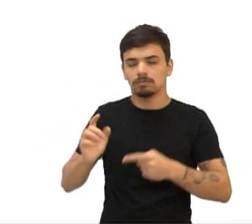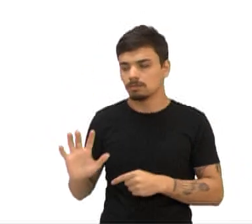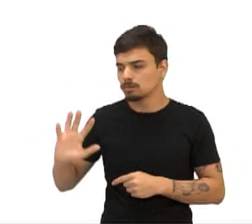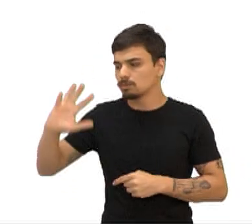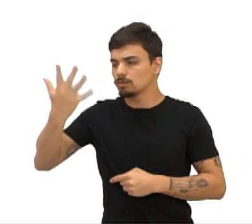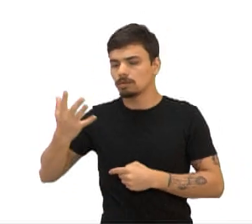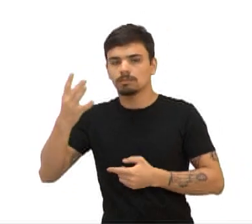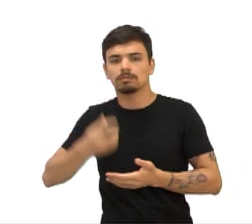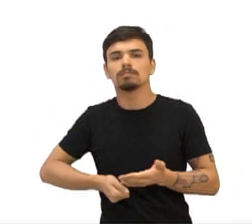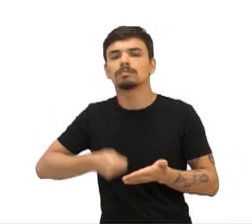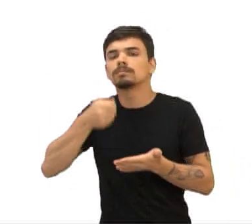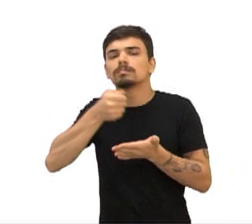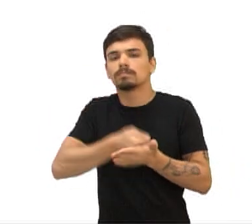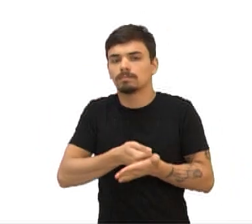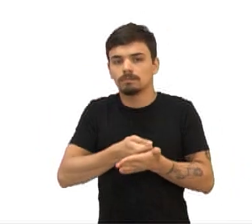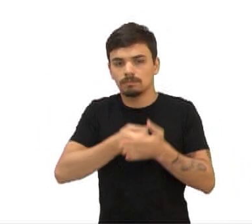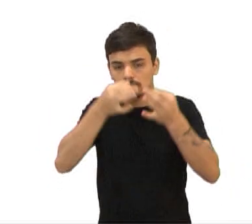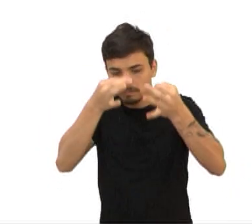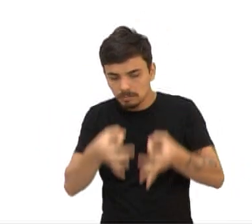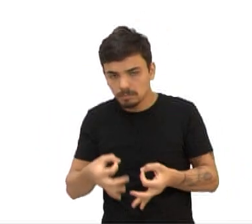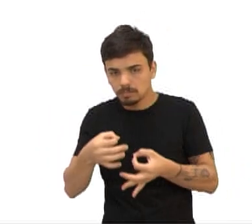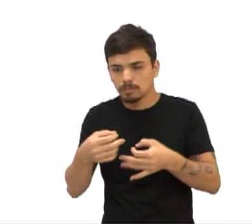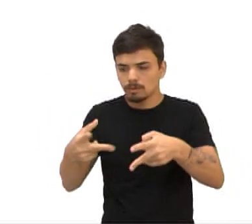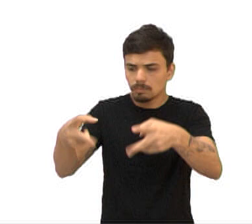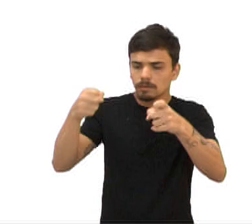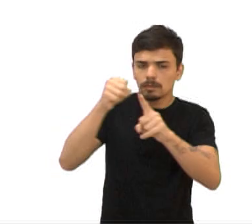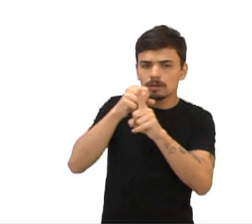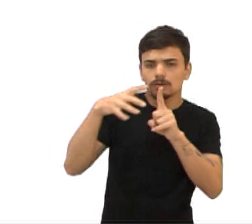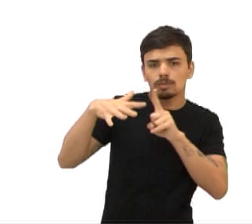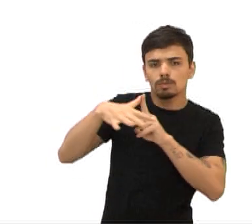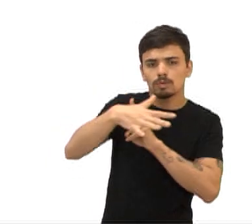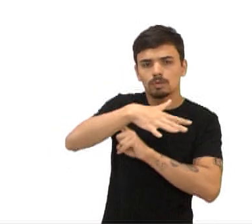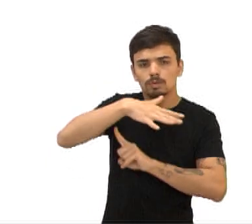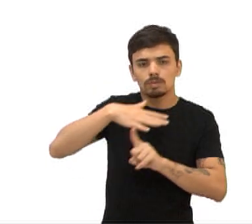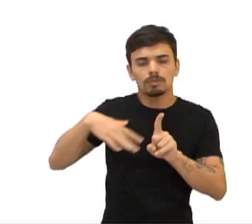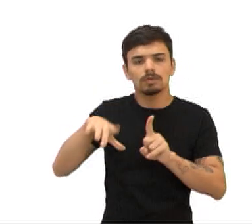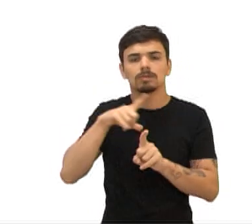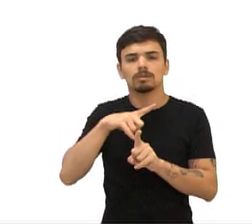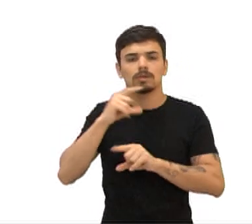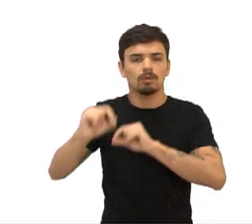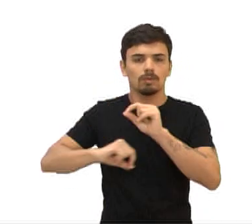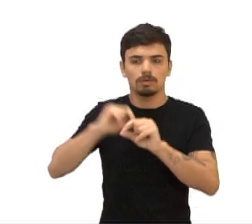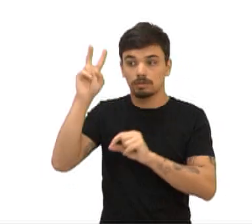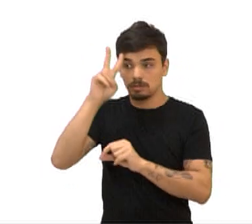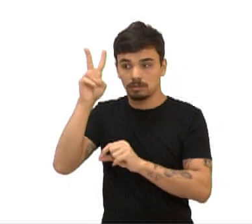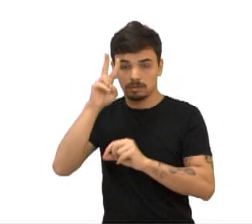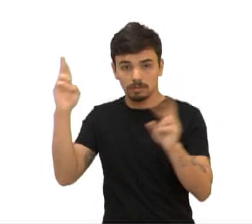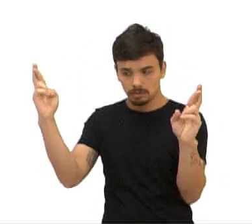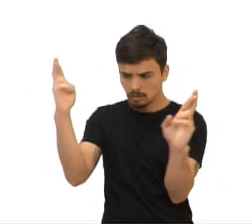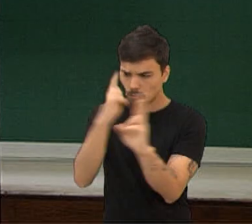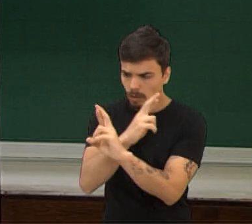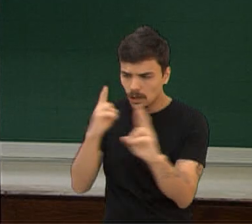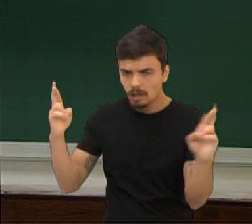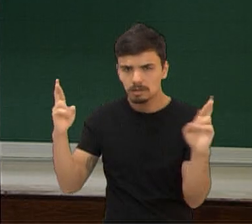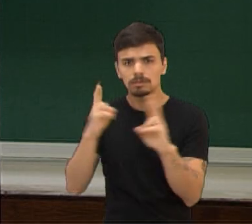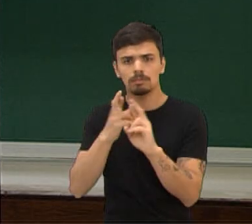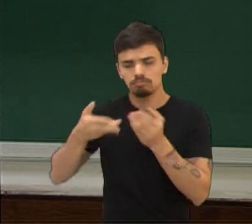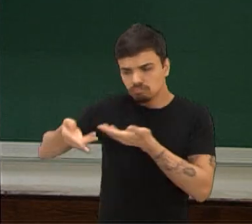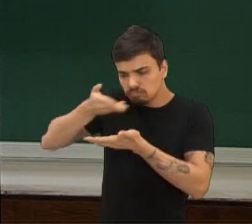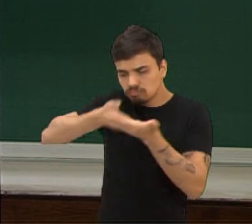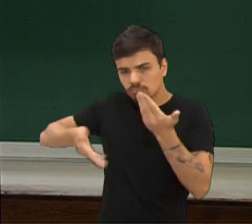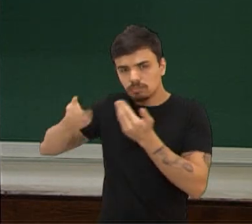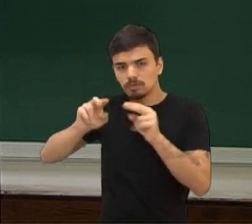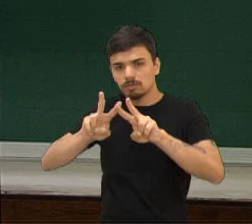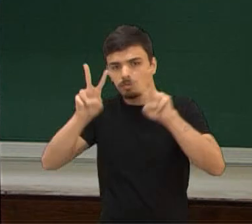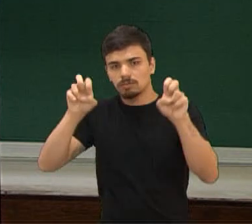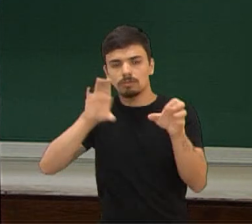caso concreto. Repare que a sociologia e a história elas têm uma relação muito íntima, muito importante quando vão falar do conceito